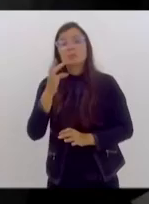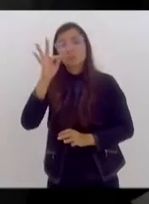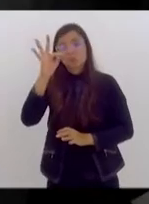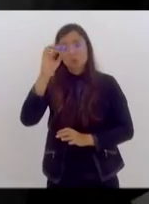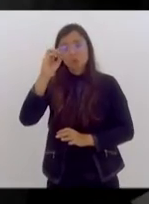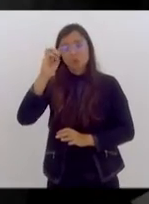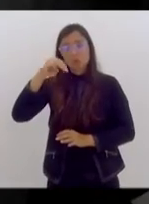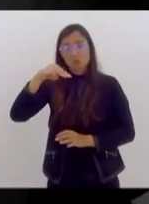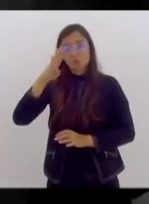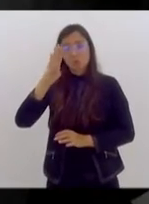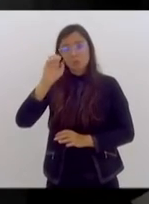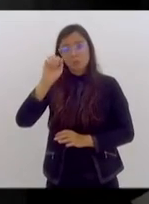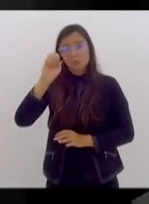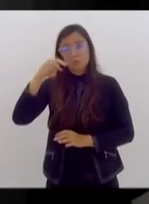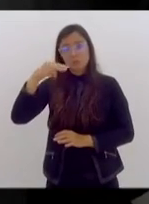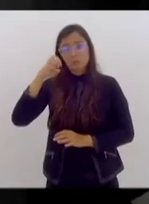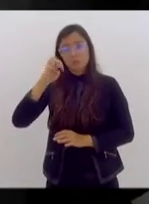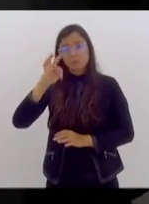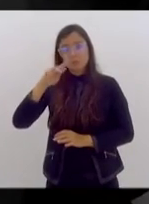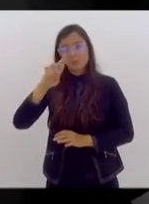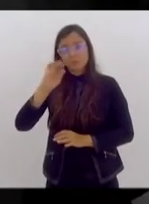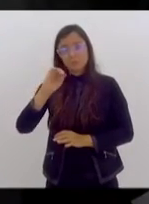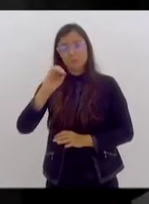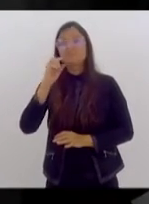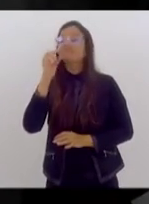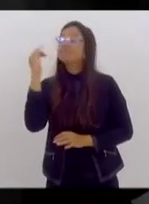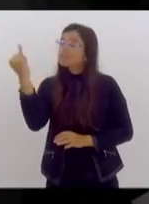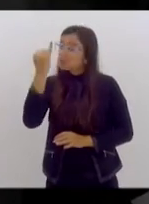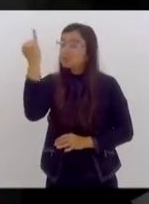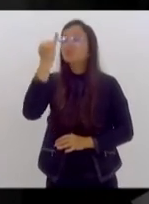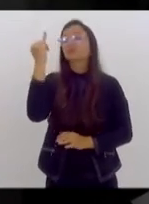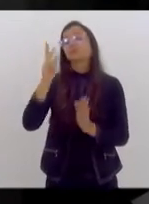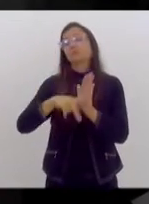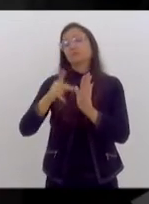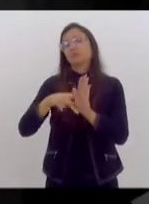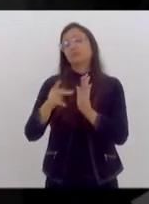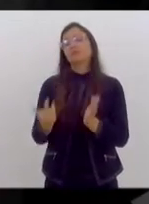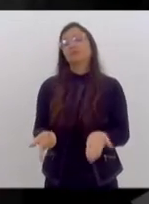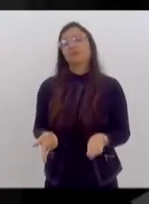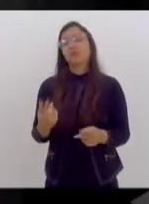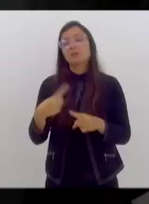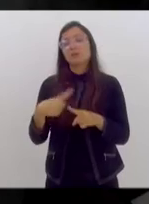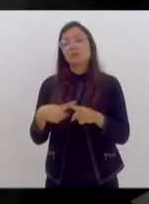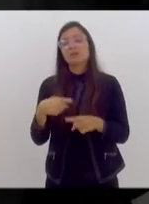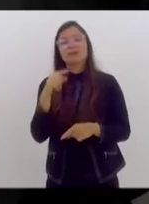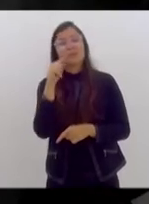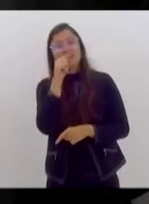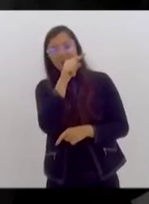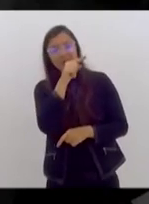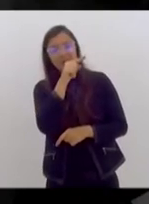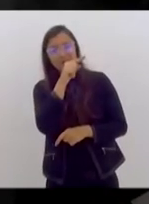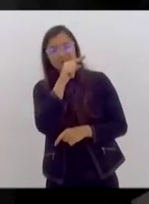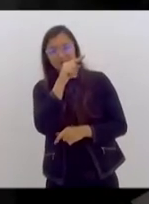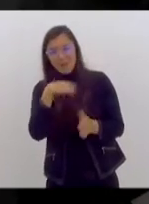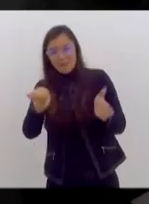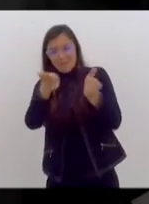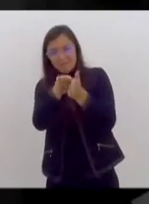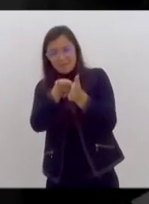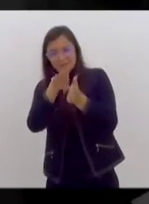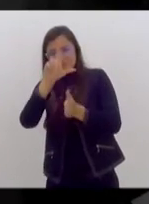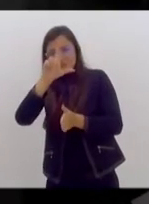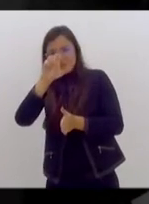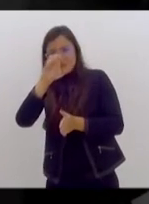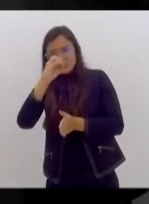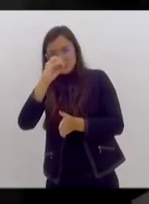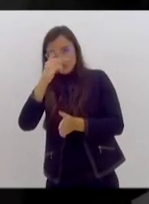que foi esse uma sugestão de vossa excelência acho que no que se refere lá a estação da Leopoldina então acrescentaria